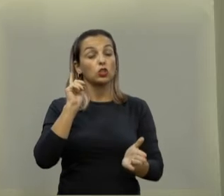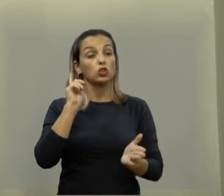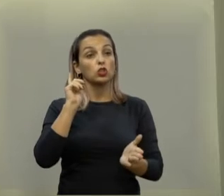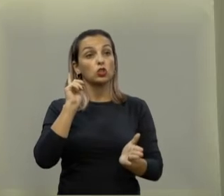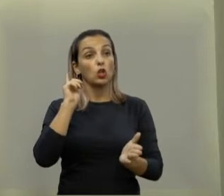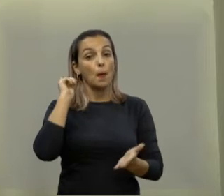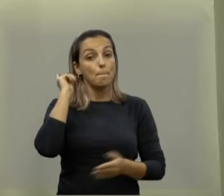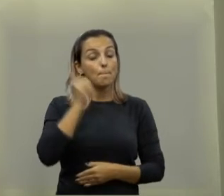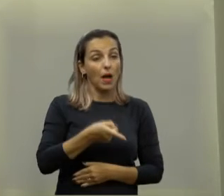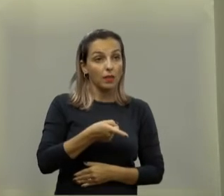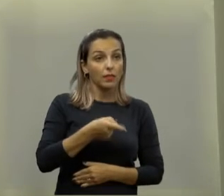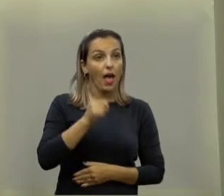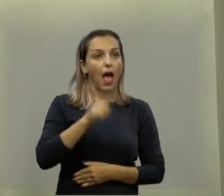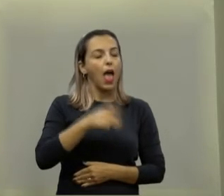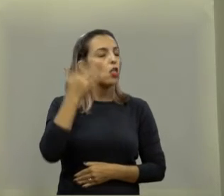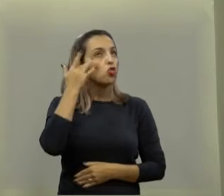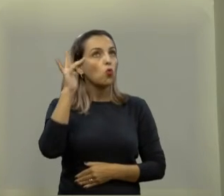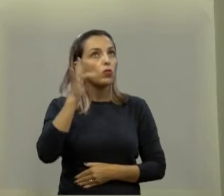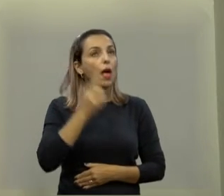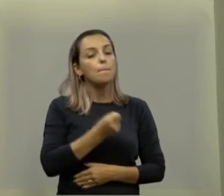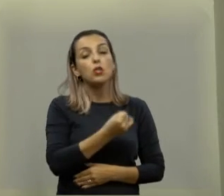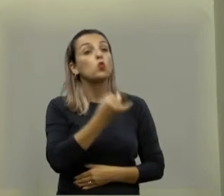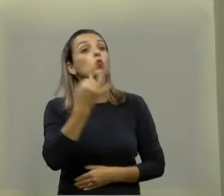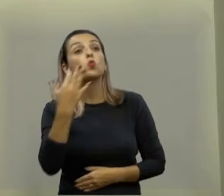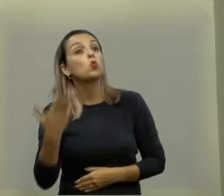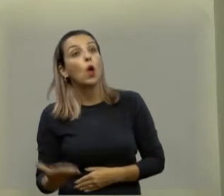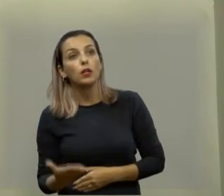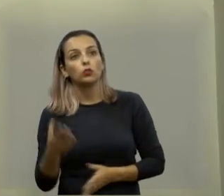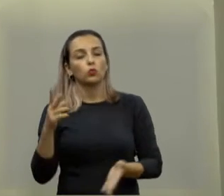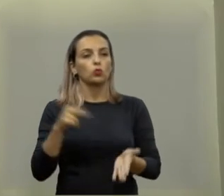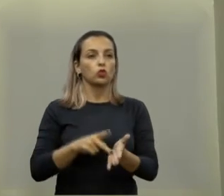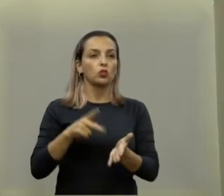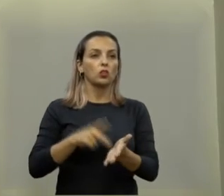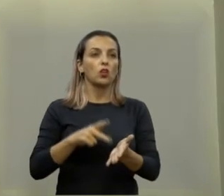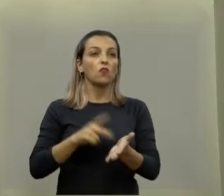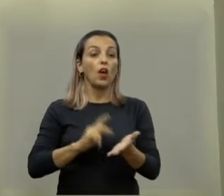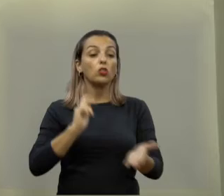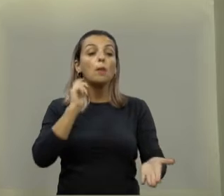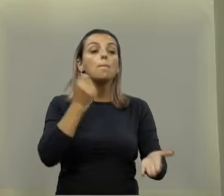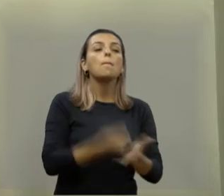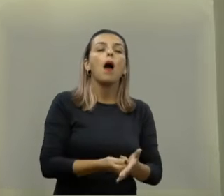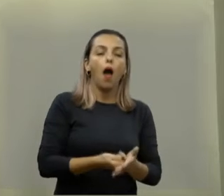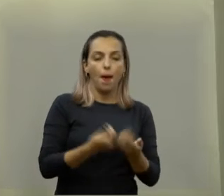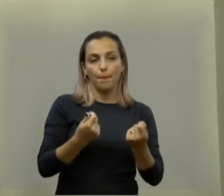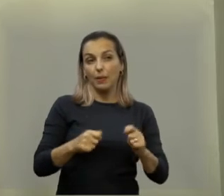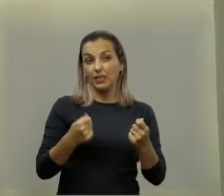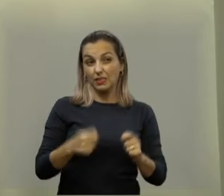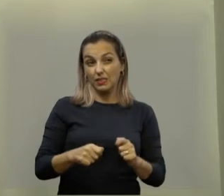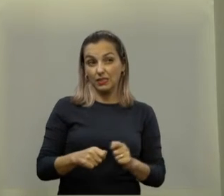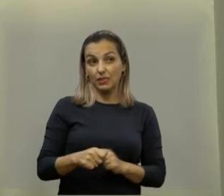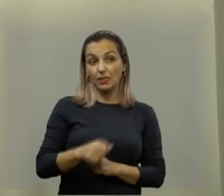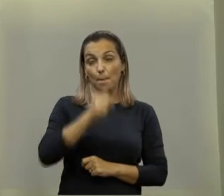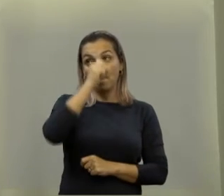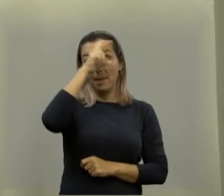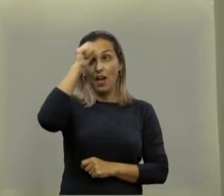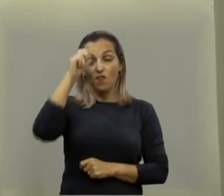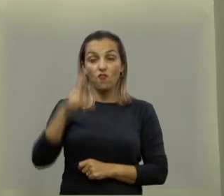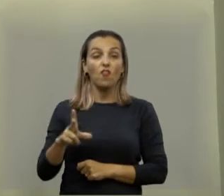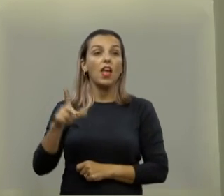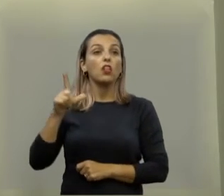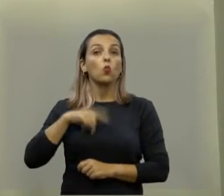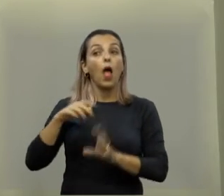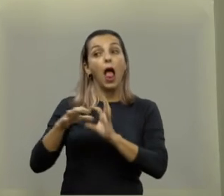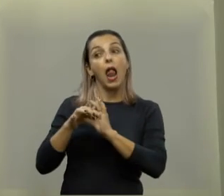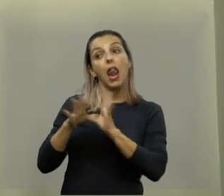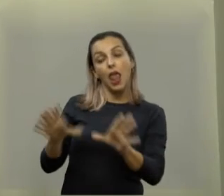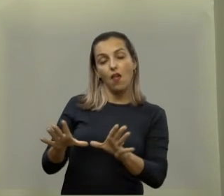não sabemos portanto quais serão os reais valores a serem cobrados a população o prefeito ficará com cheque em